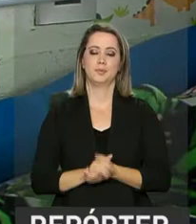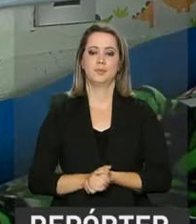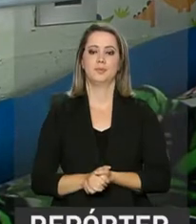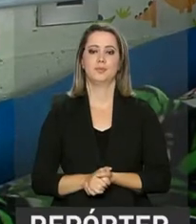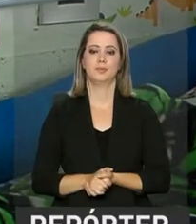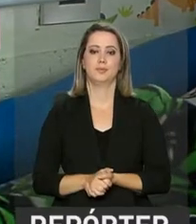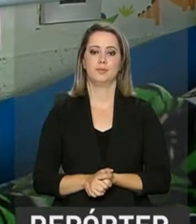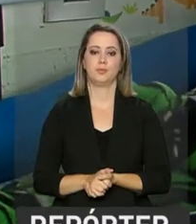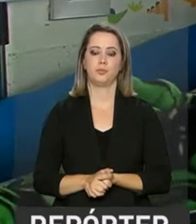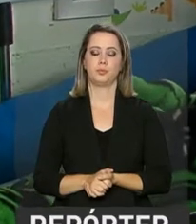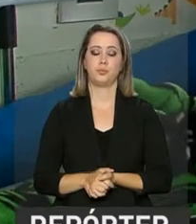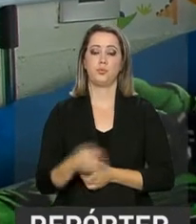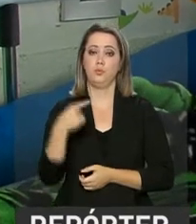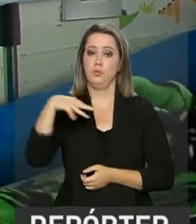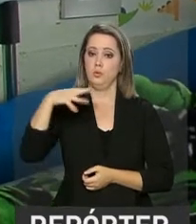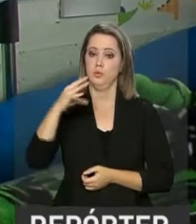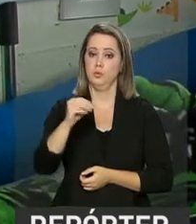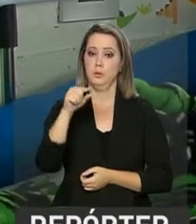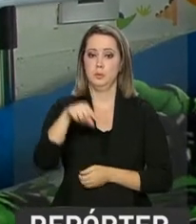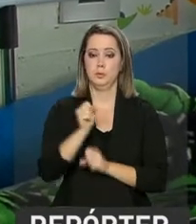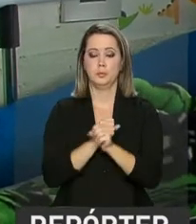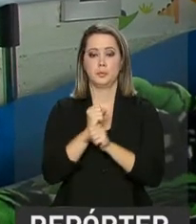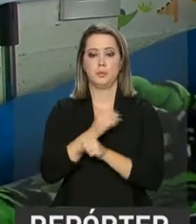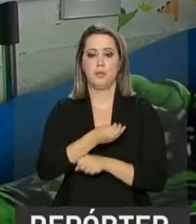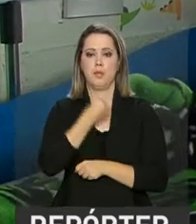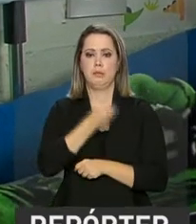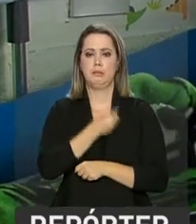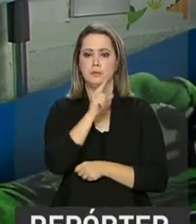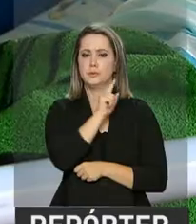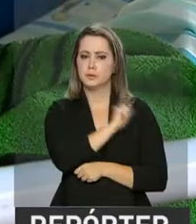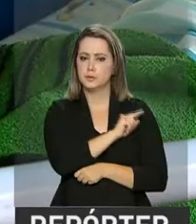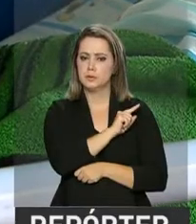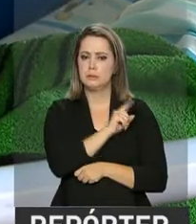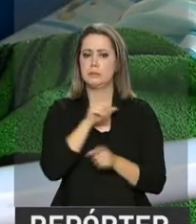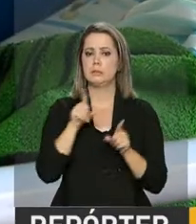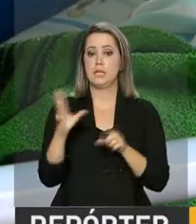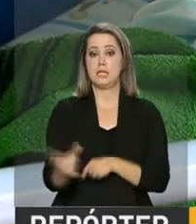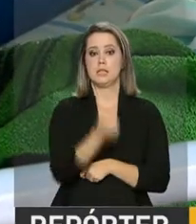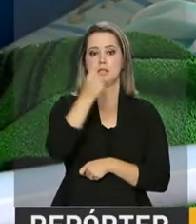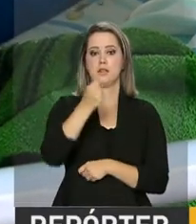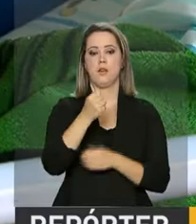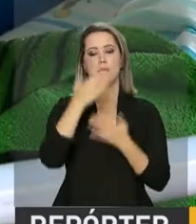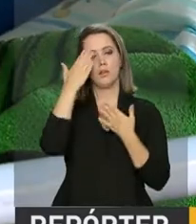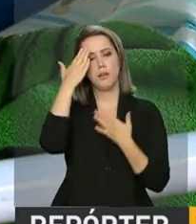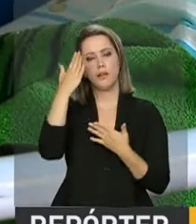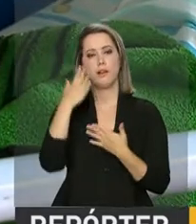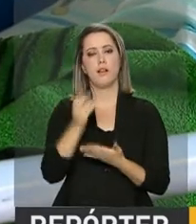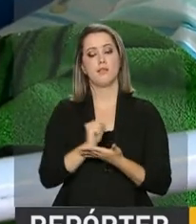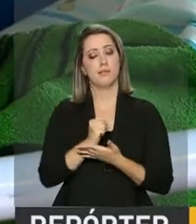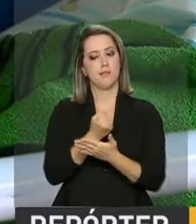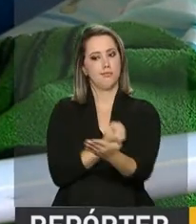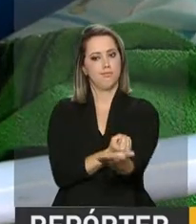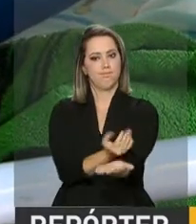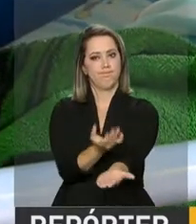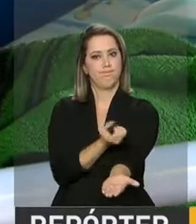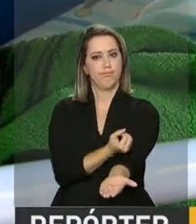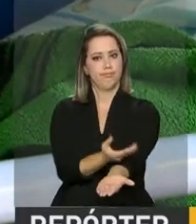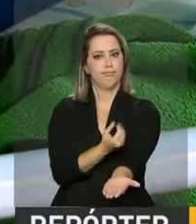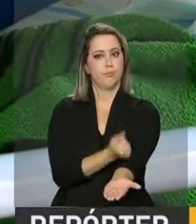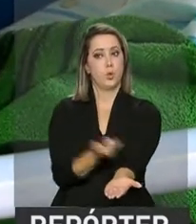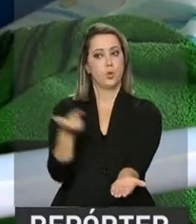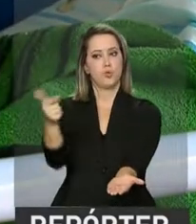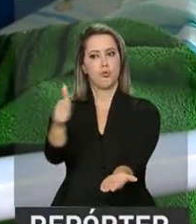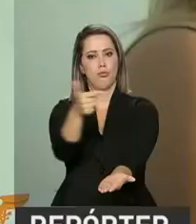em março deste ano a vida do garoto gabriel foi salva graças à doação de sangue de